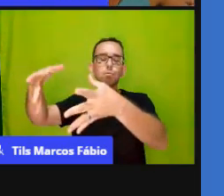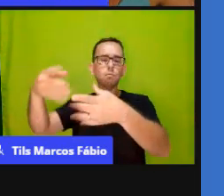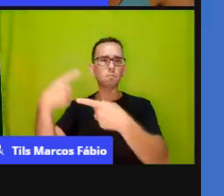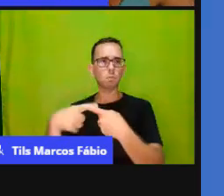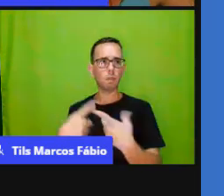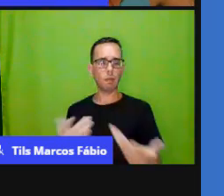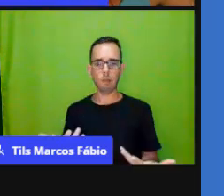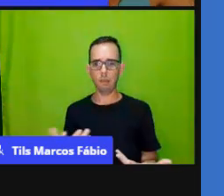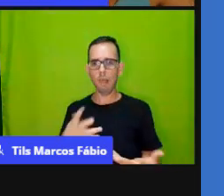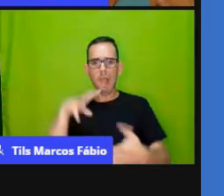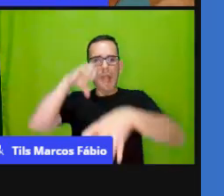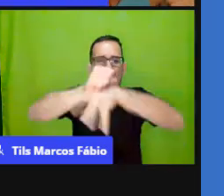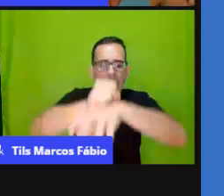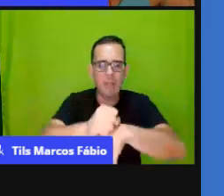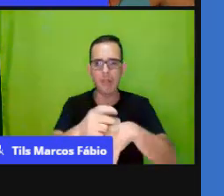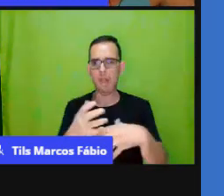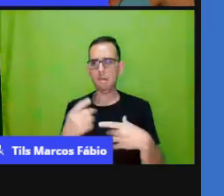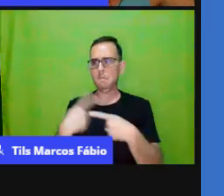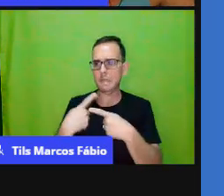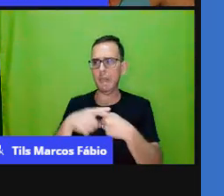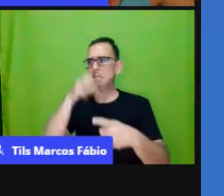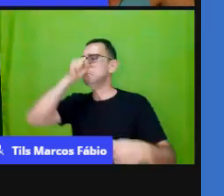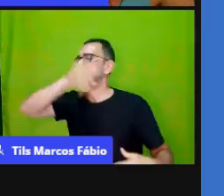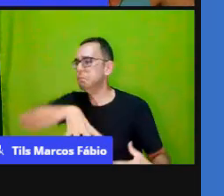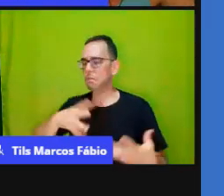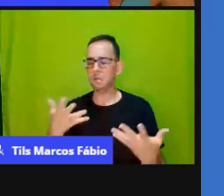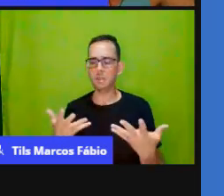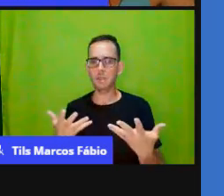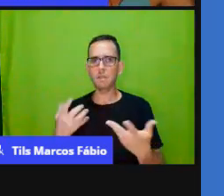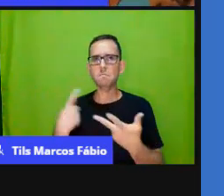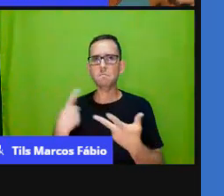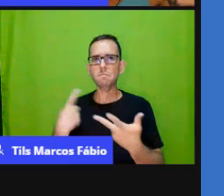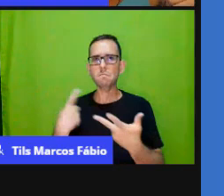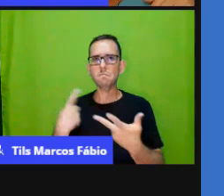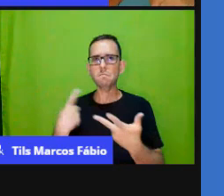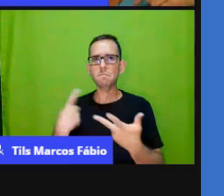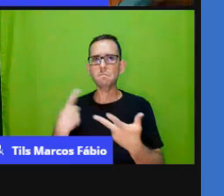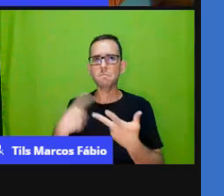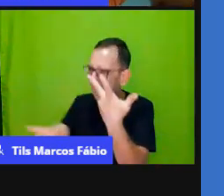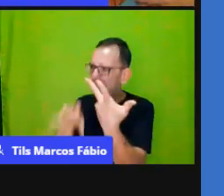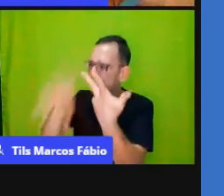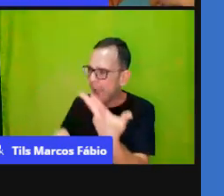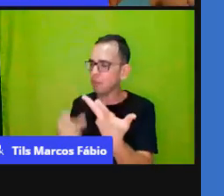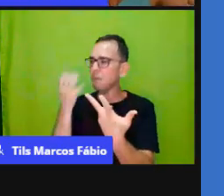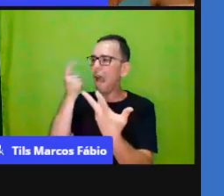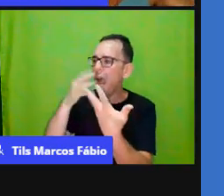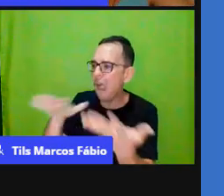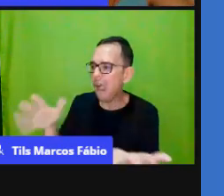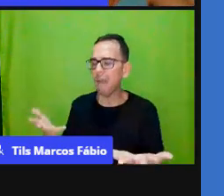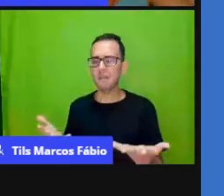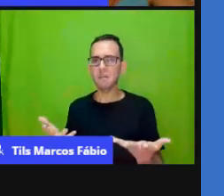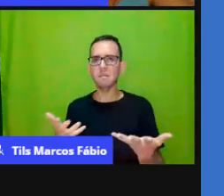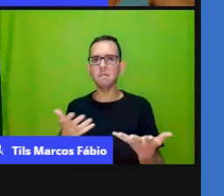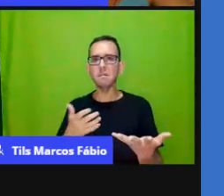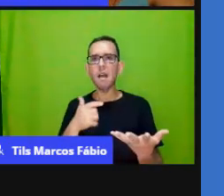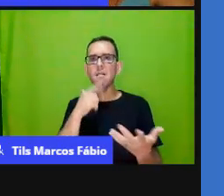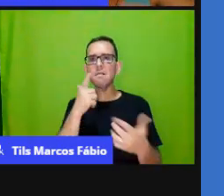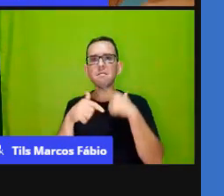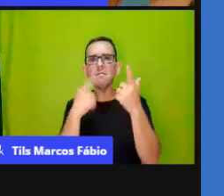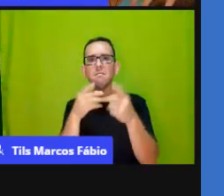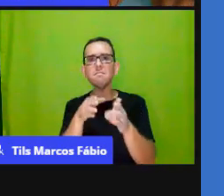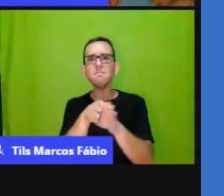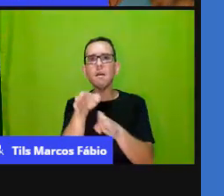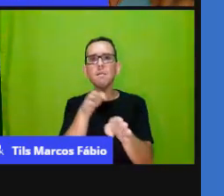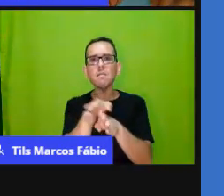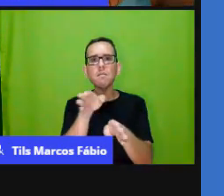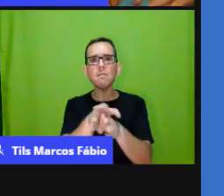porque o animal atacou, porque ele rosna para a criança que nasceu, porque às vezes ele não foi educado desde o início para